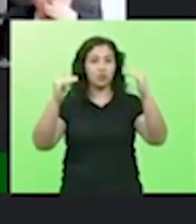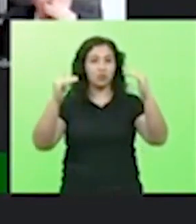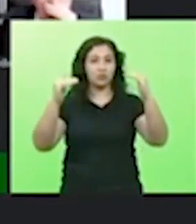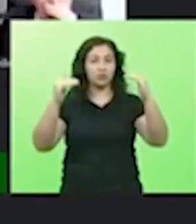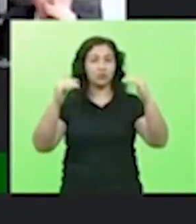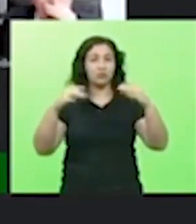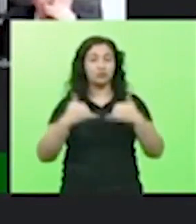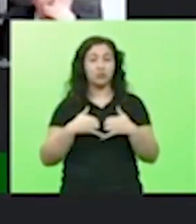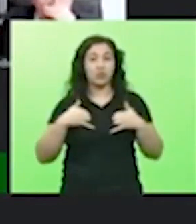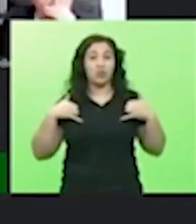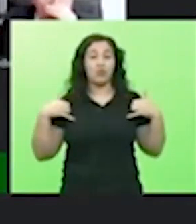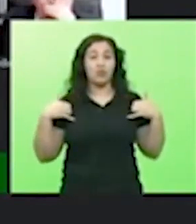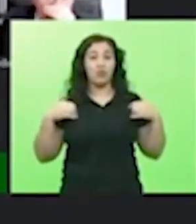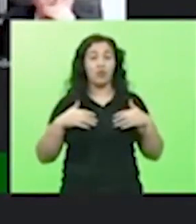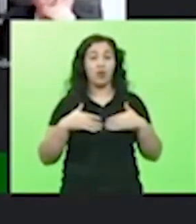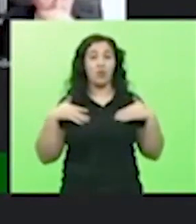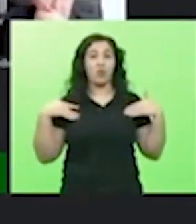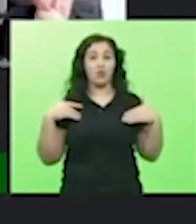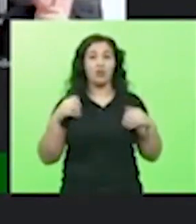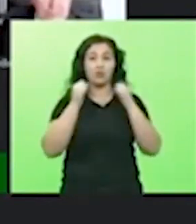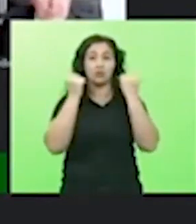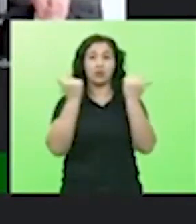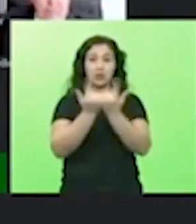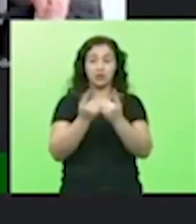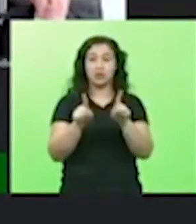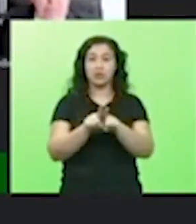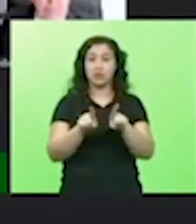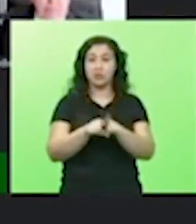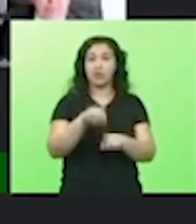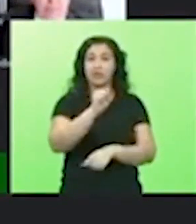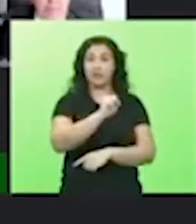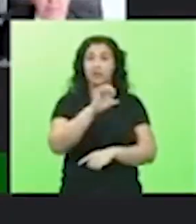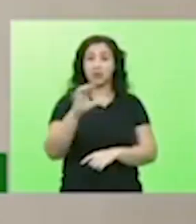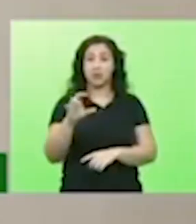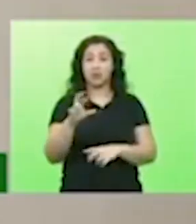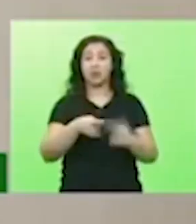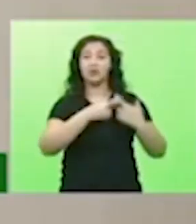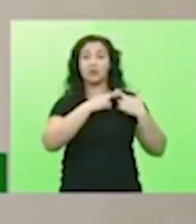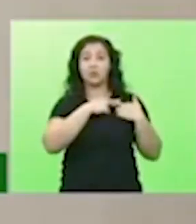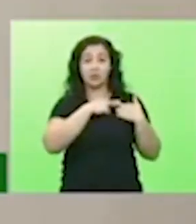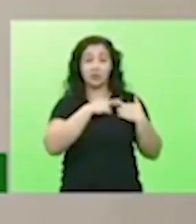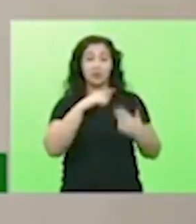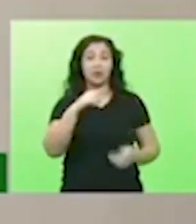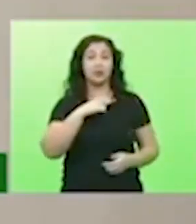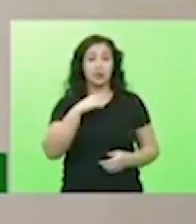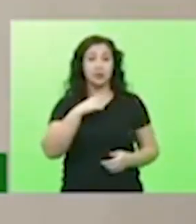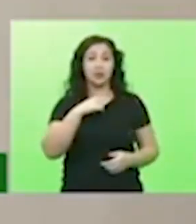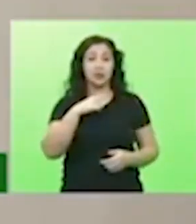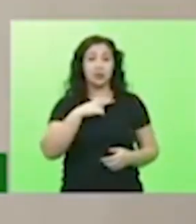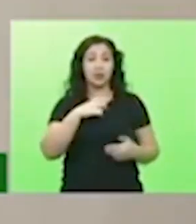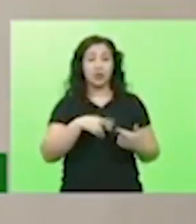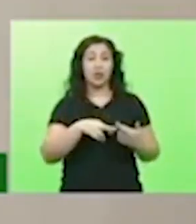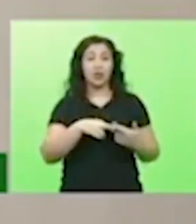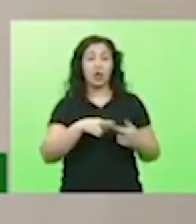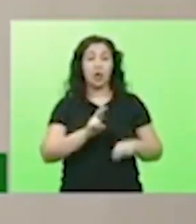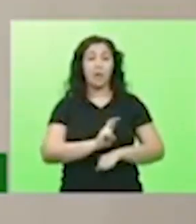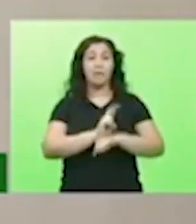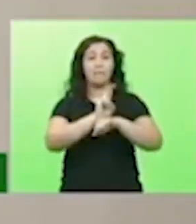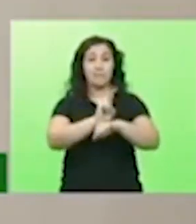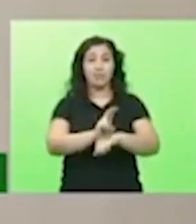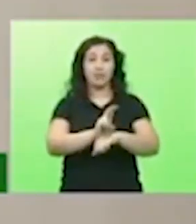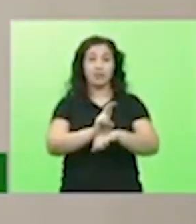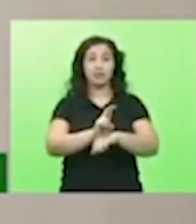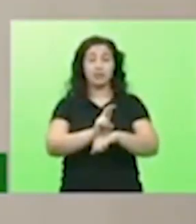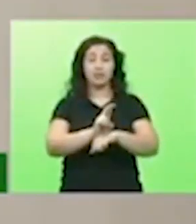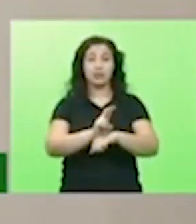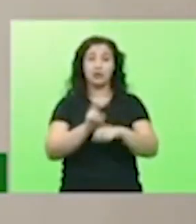catarina honrando assembleia legislativa de modo especial na responsabilidade que tem de representar enquanto presidente